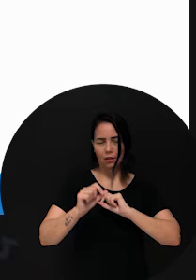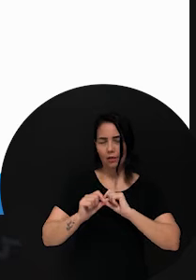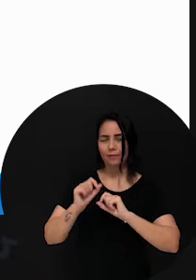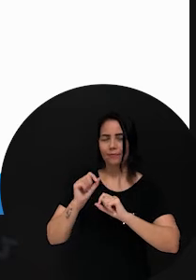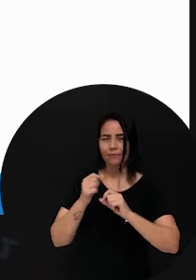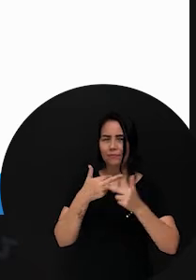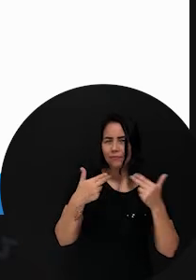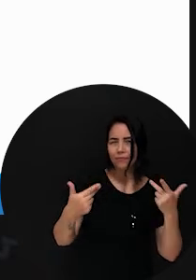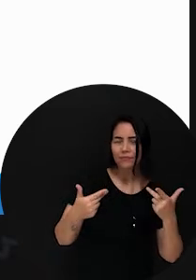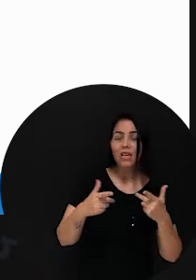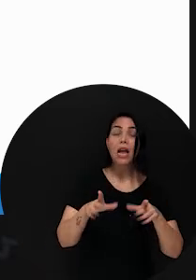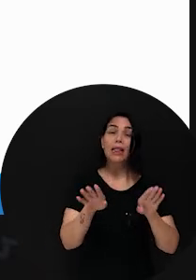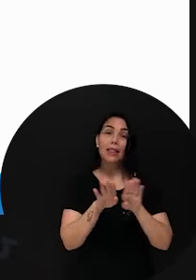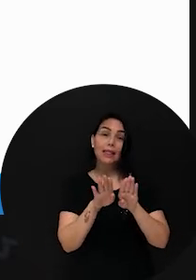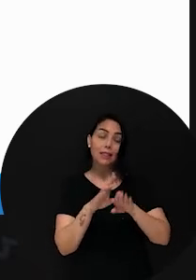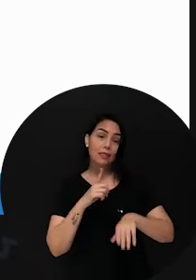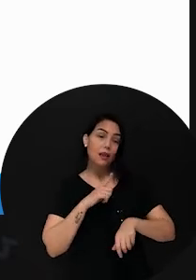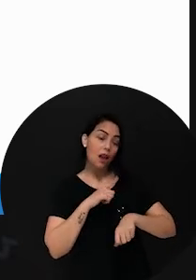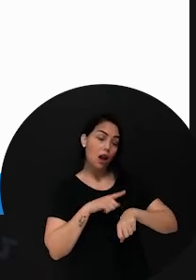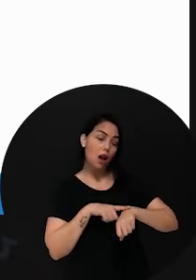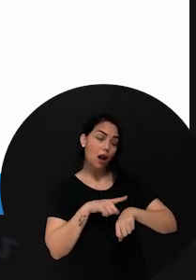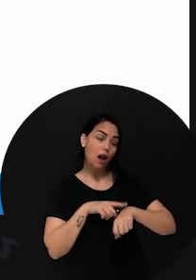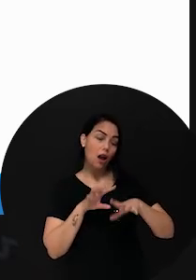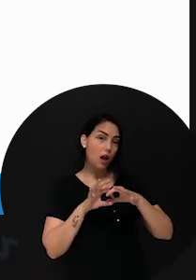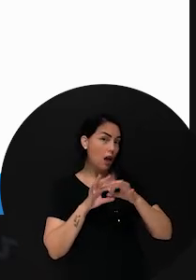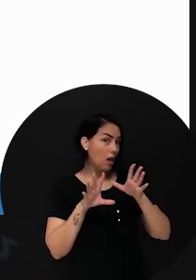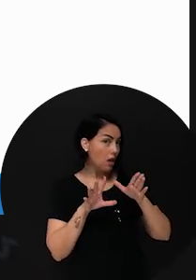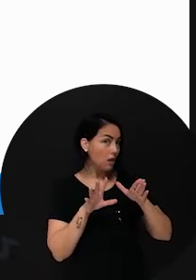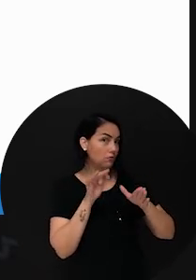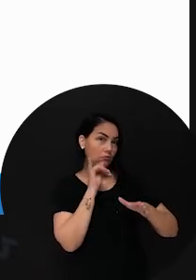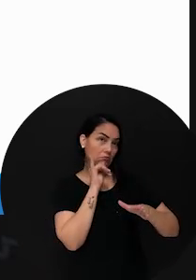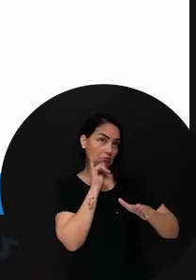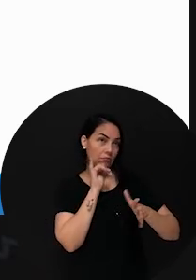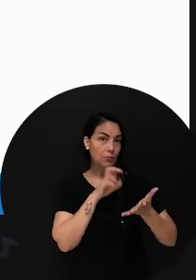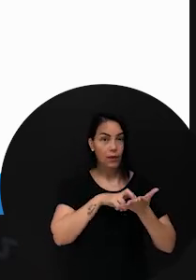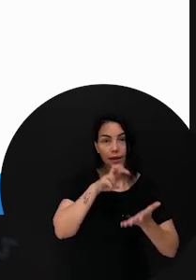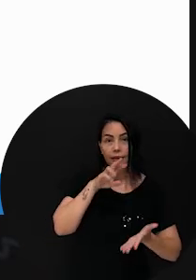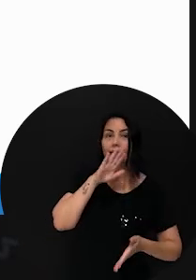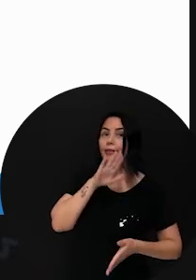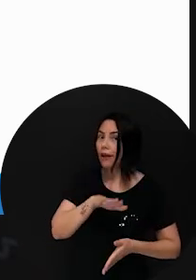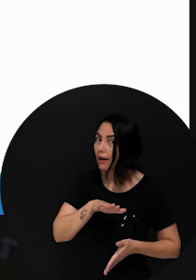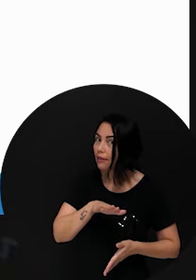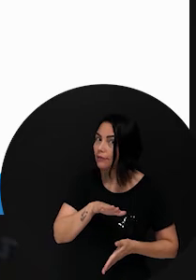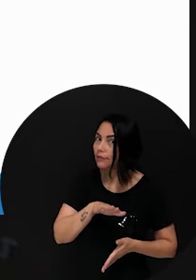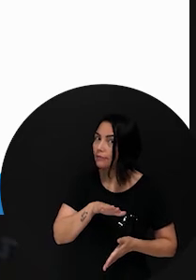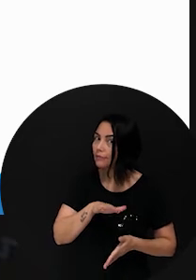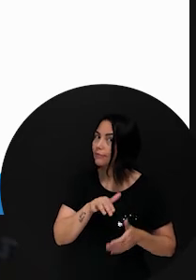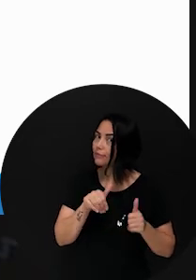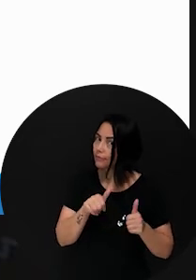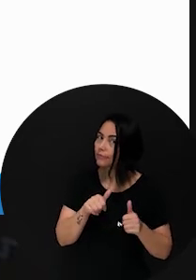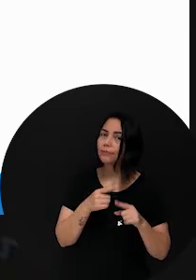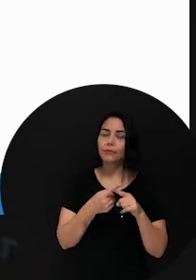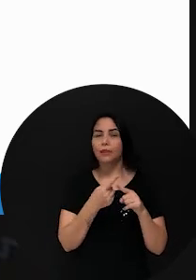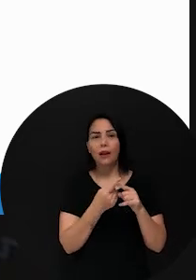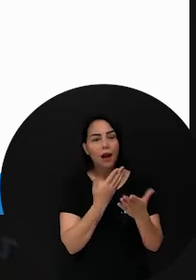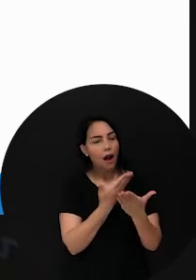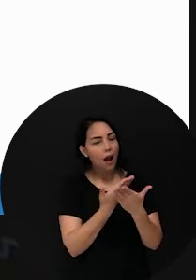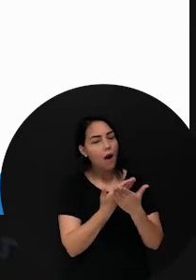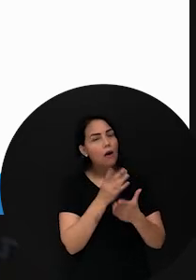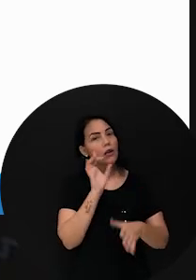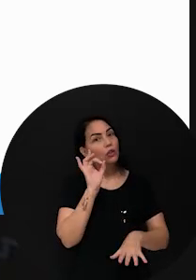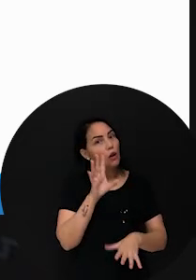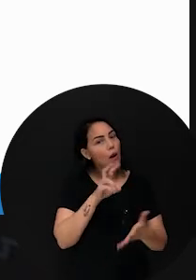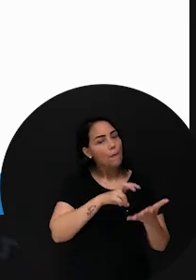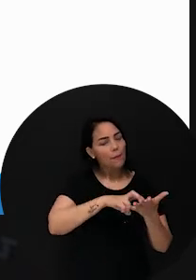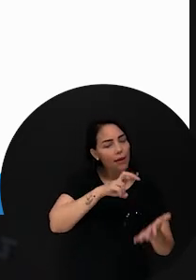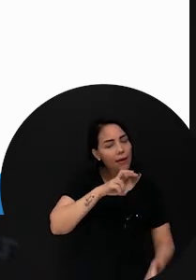E ter disponibilidade de horário, no caso, diurno, né? Então, as aulas são apenas durante a